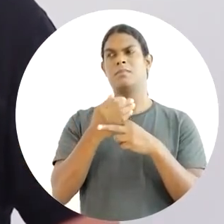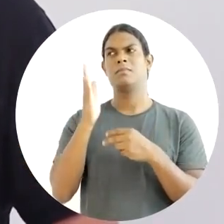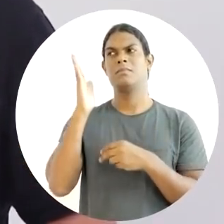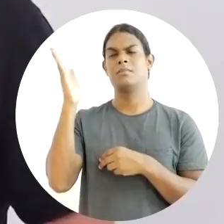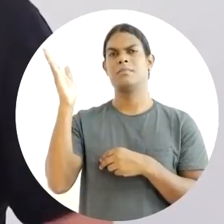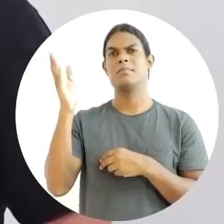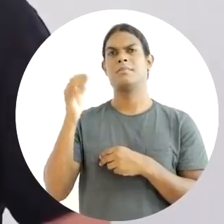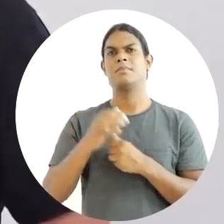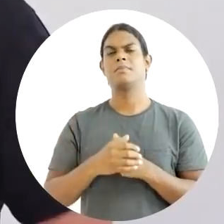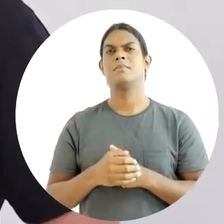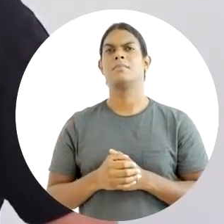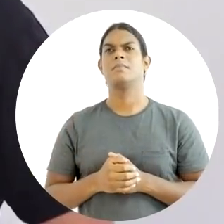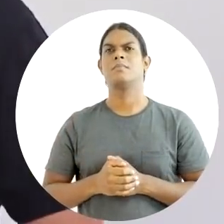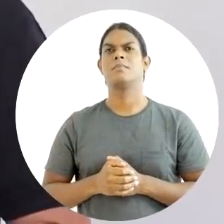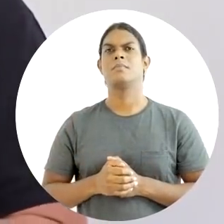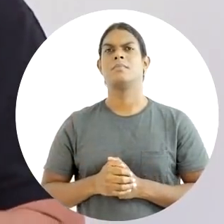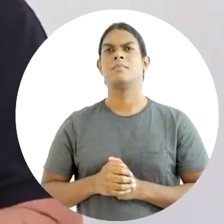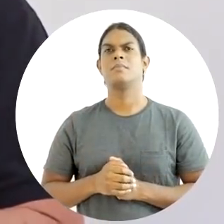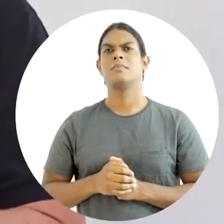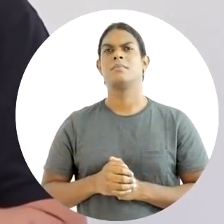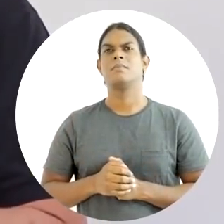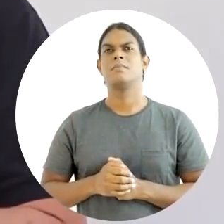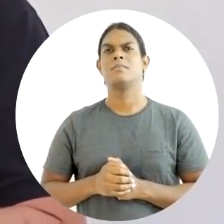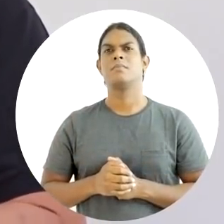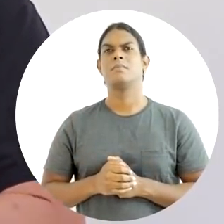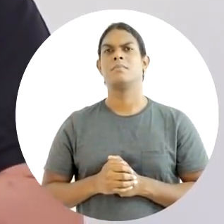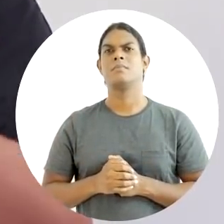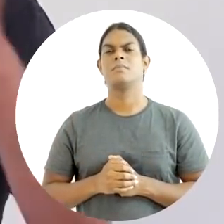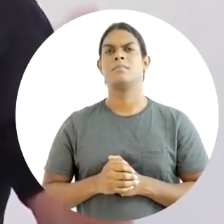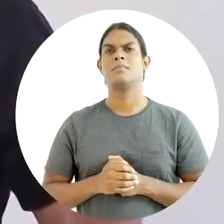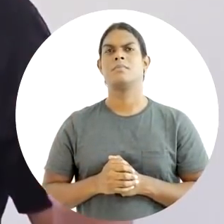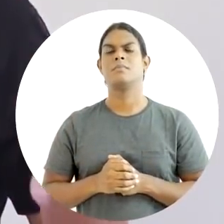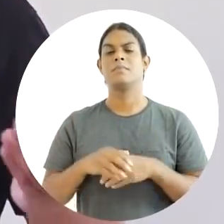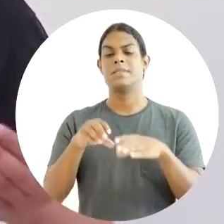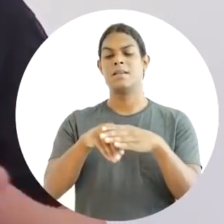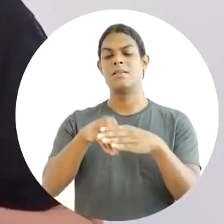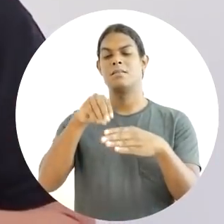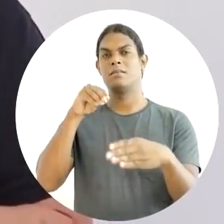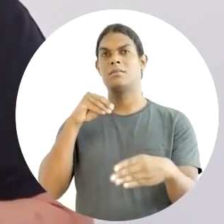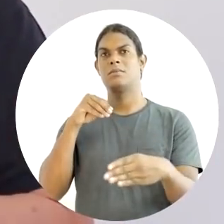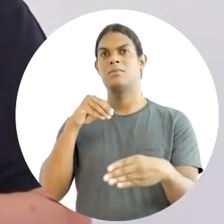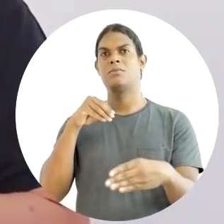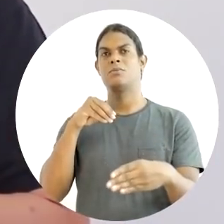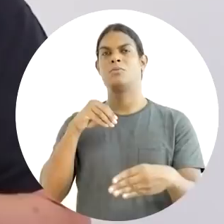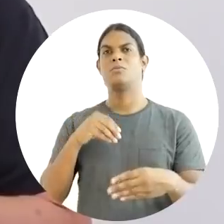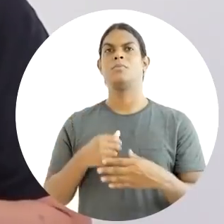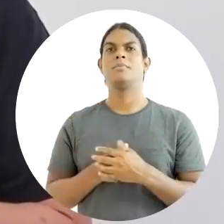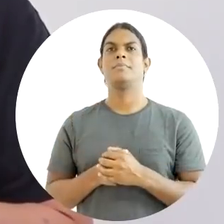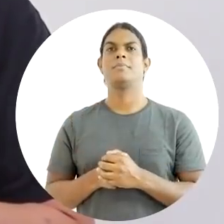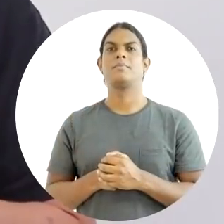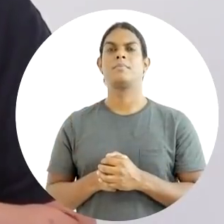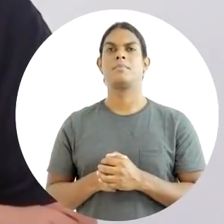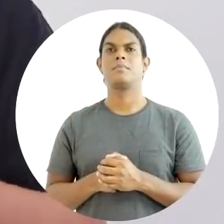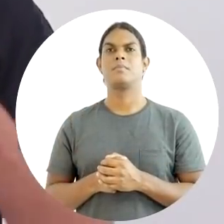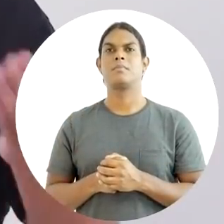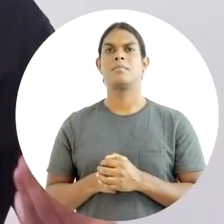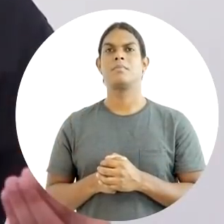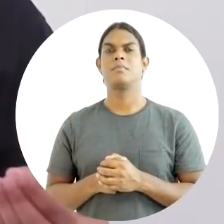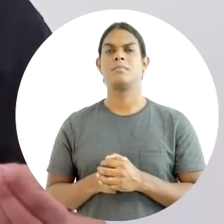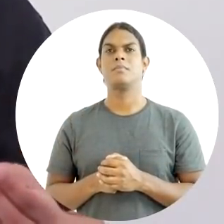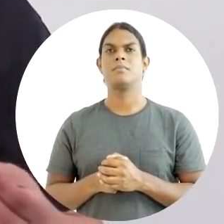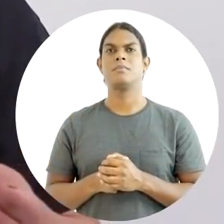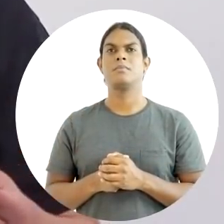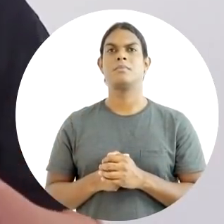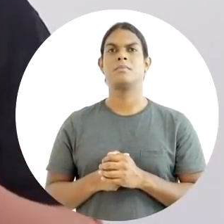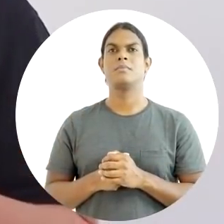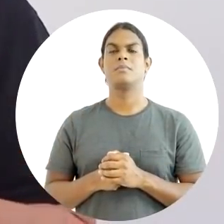né? Put out, que seria você tirar, né? Você, ao pé da letra, seria colocar para